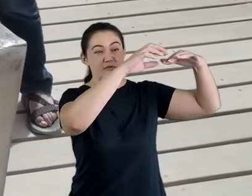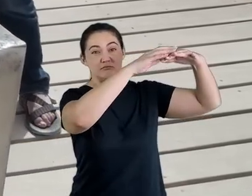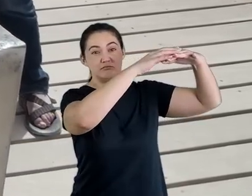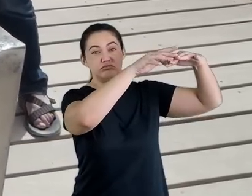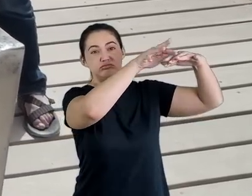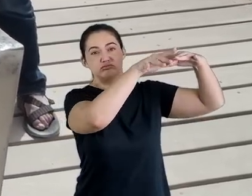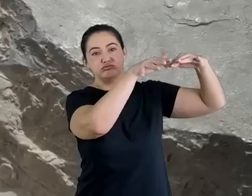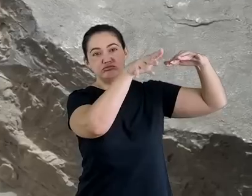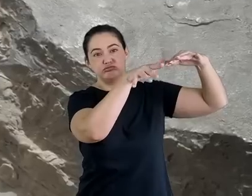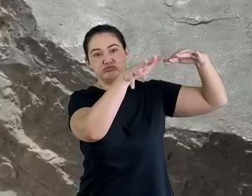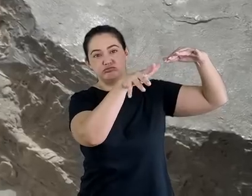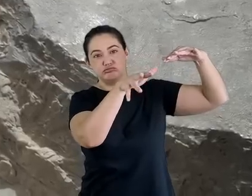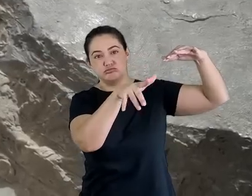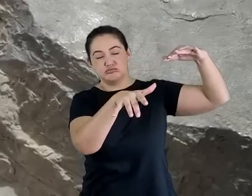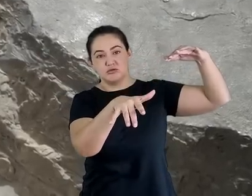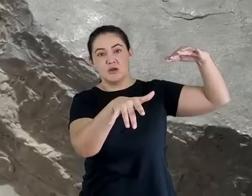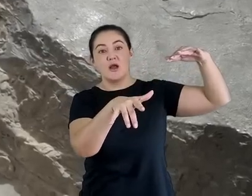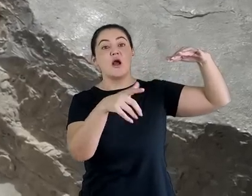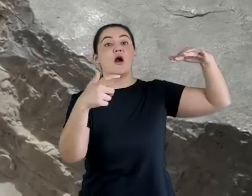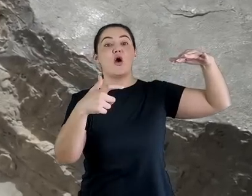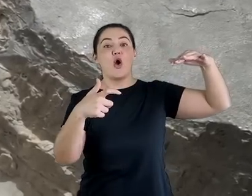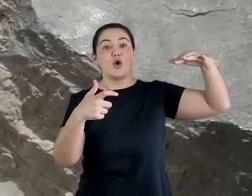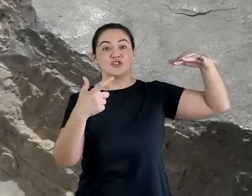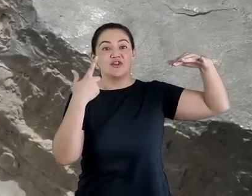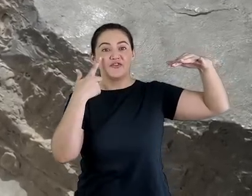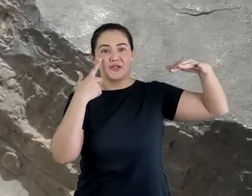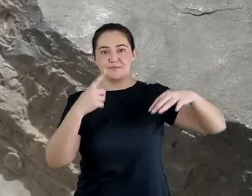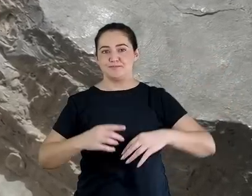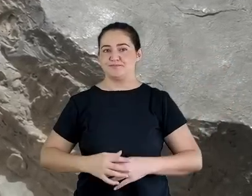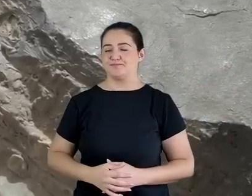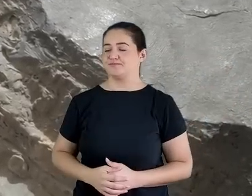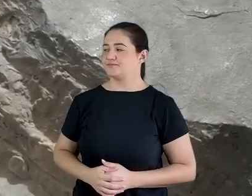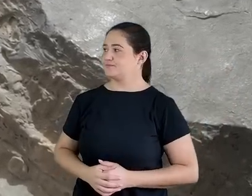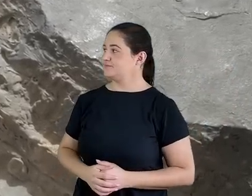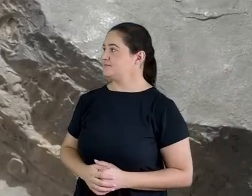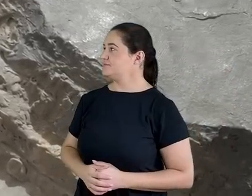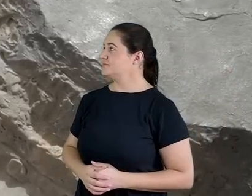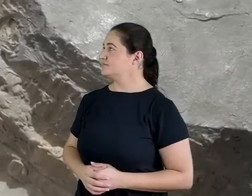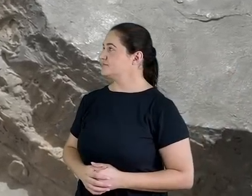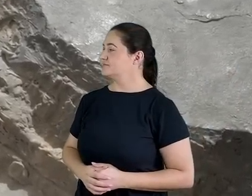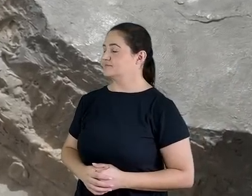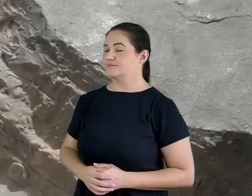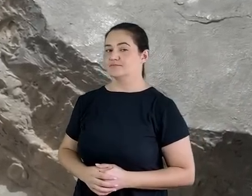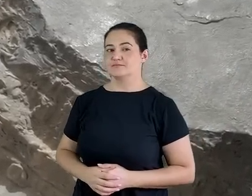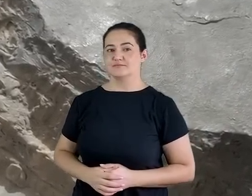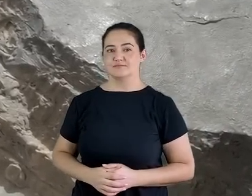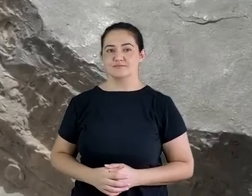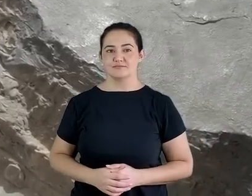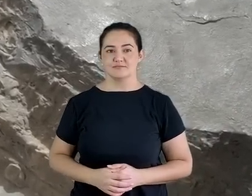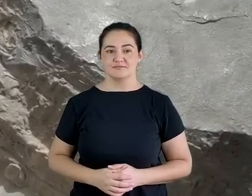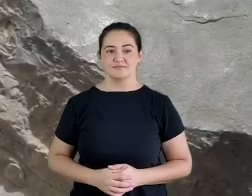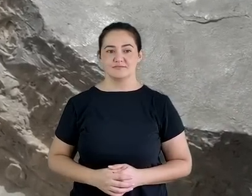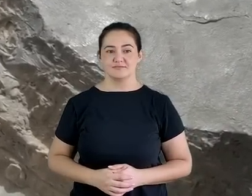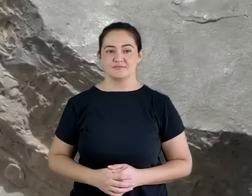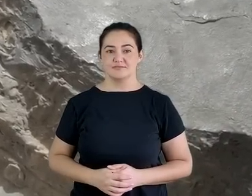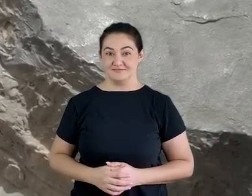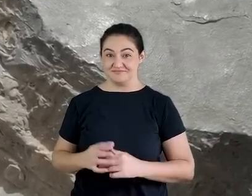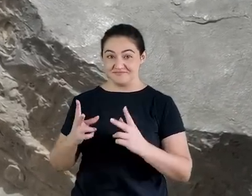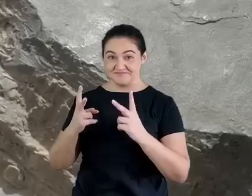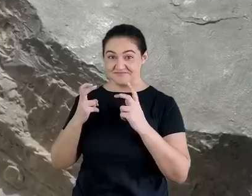na represa e a água era levada por aqueles 2 arquedutos que fluíam para dentro